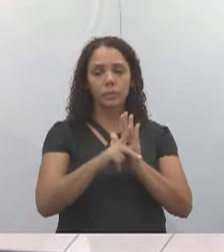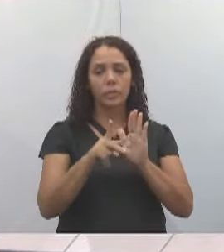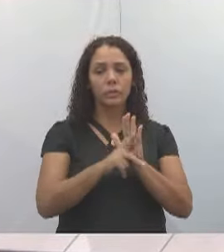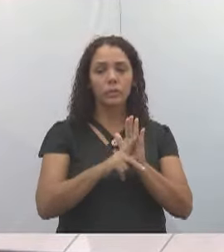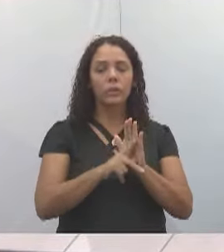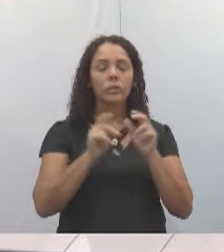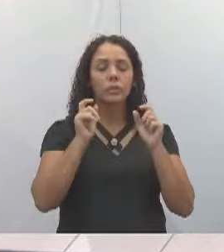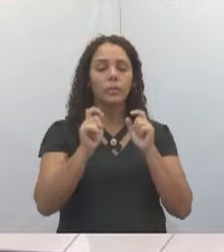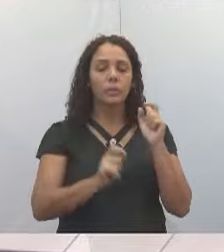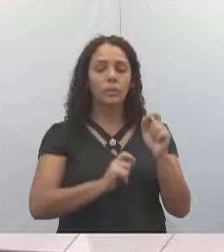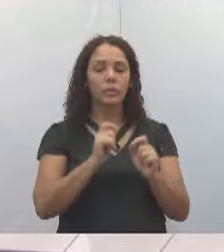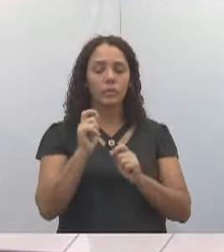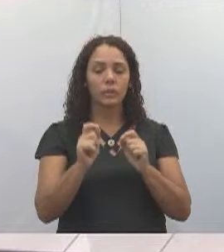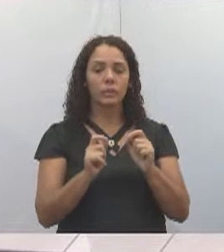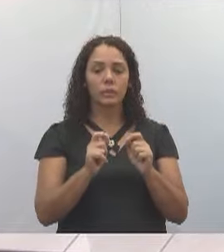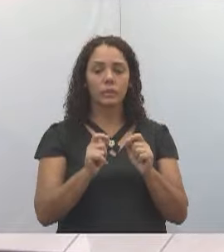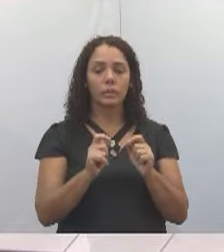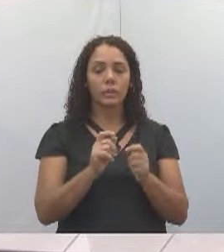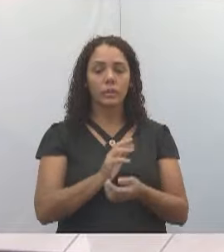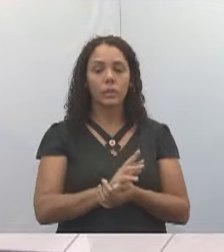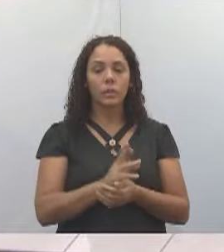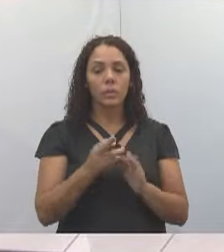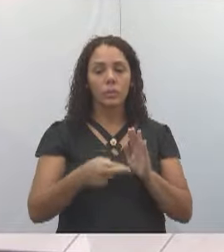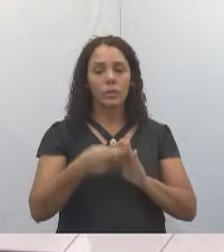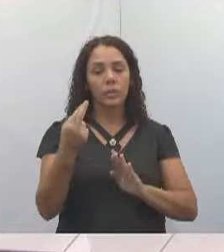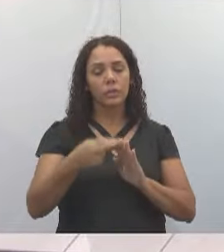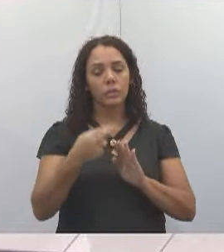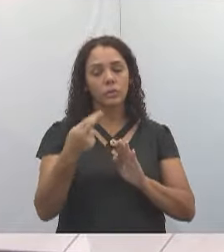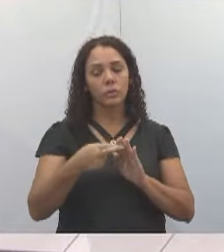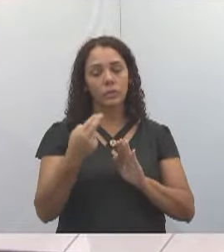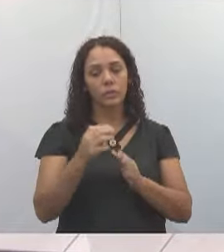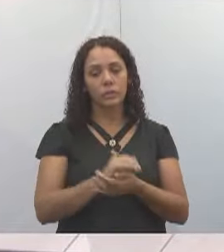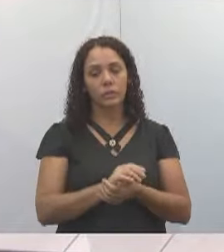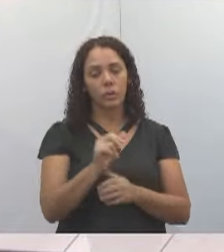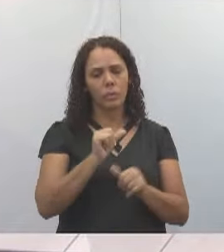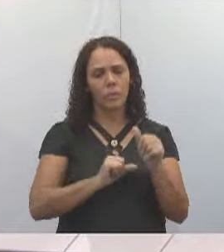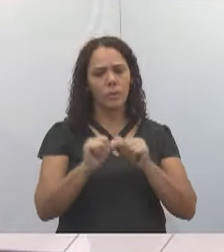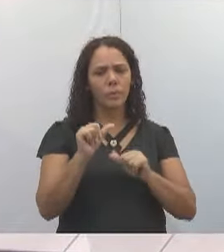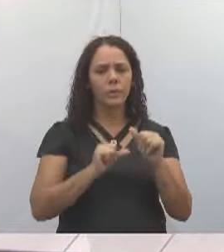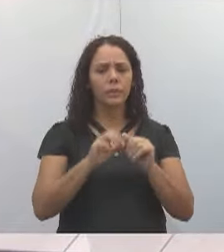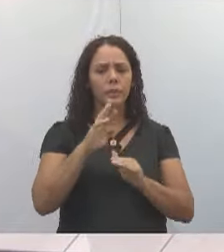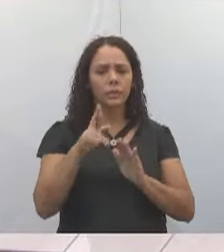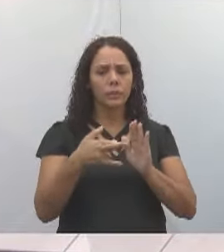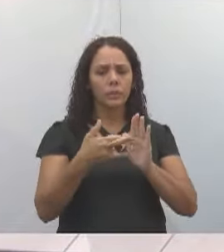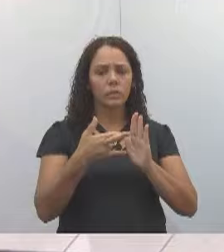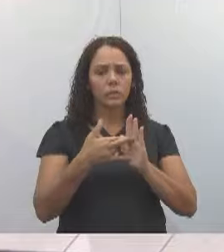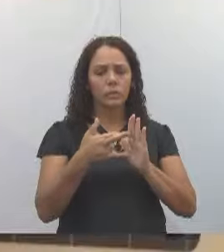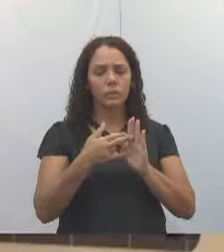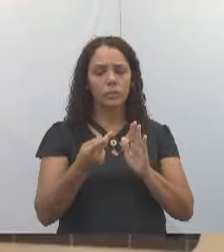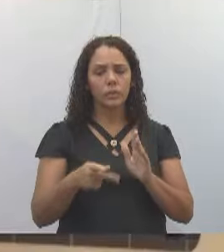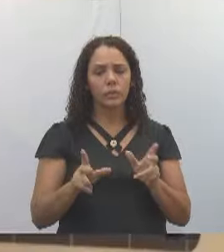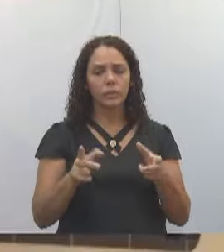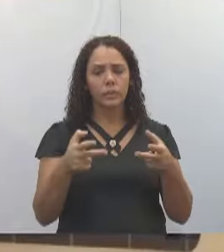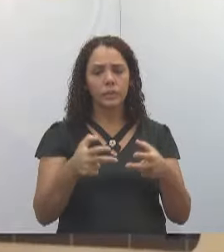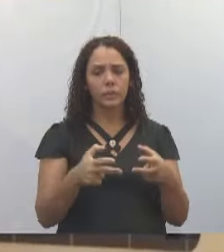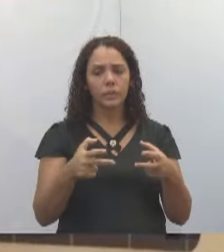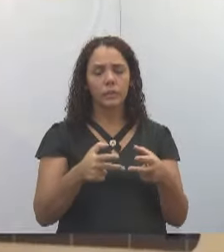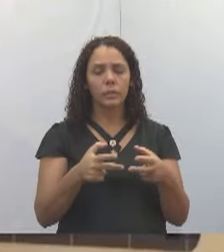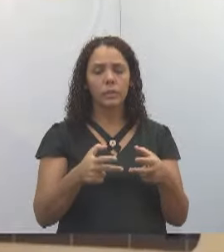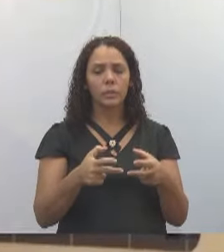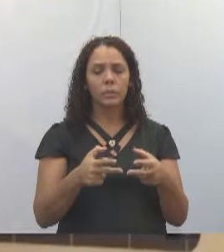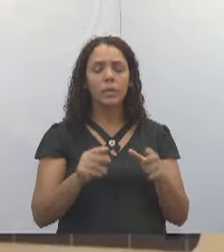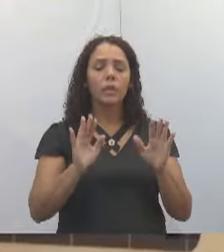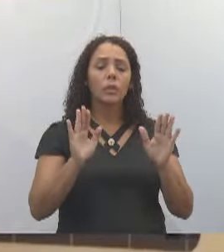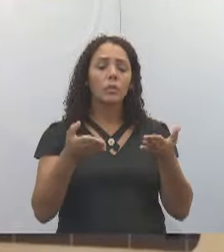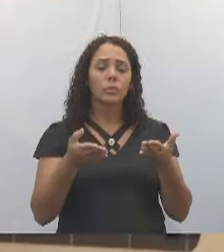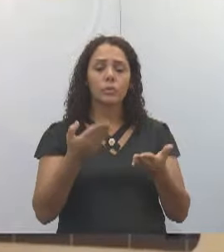esse projeto trata de uma resolução interna, uma alteração no regimento interno dessa casa, o qual eu